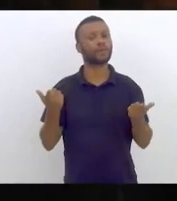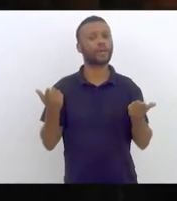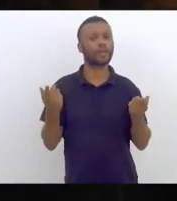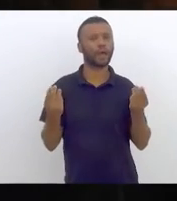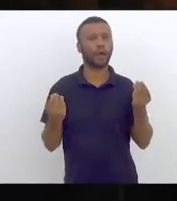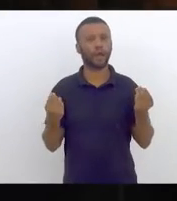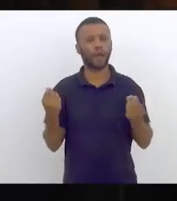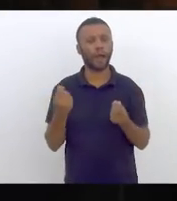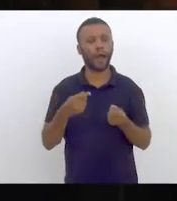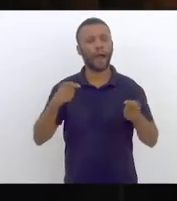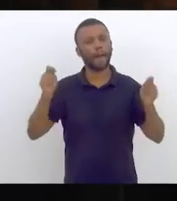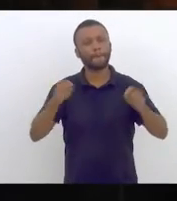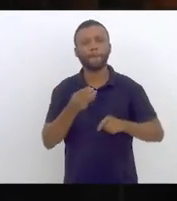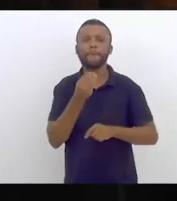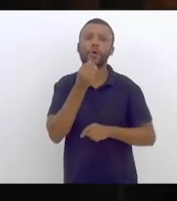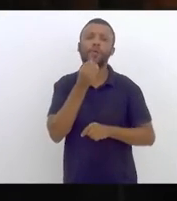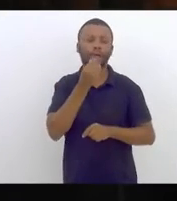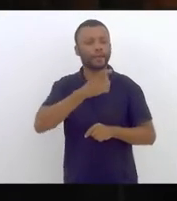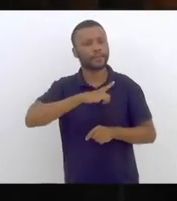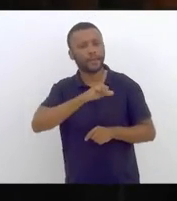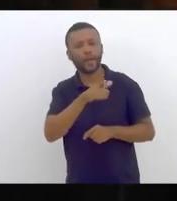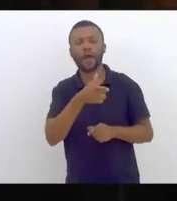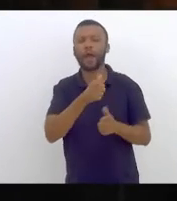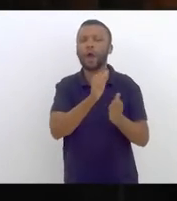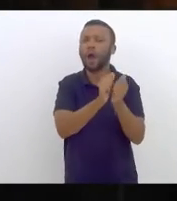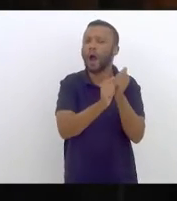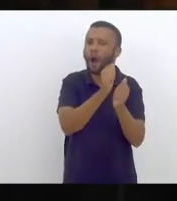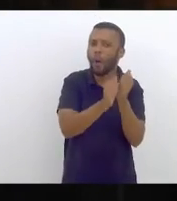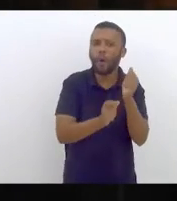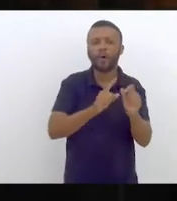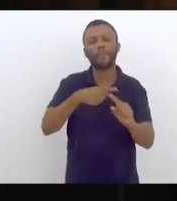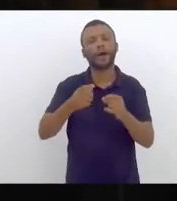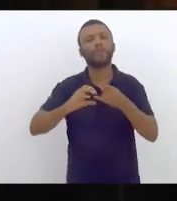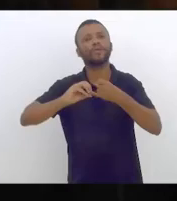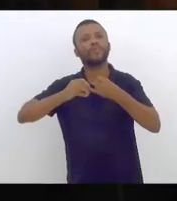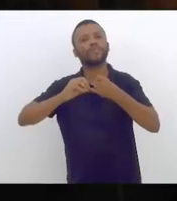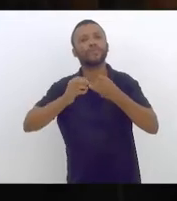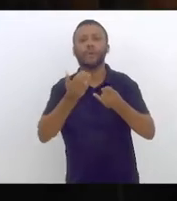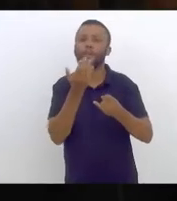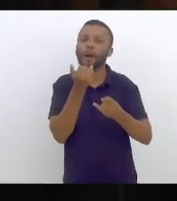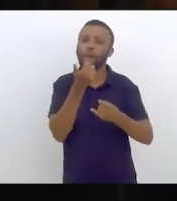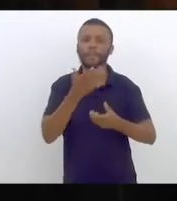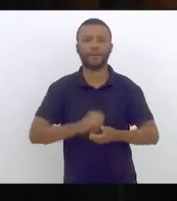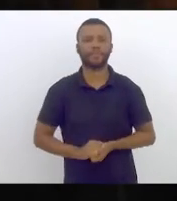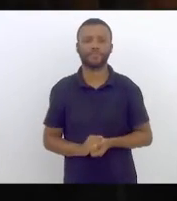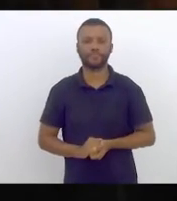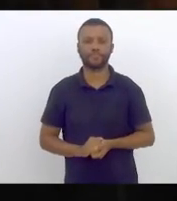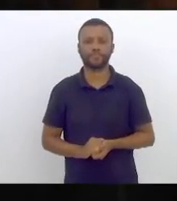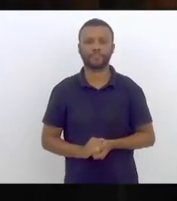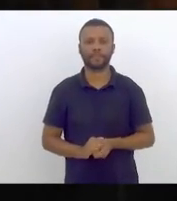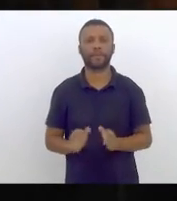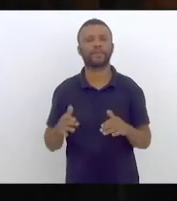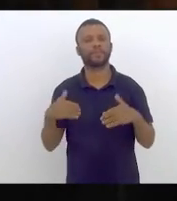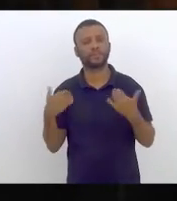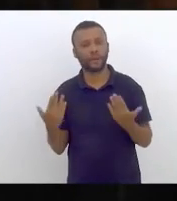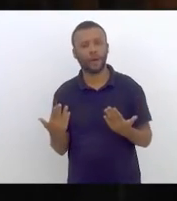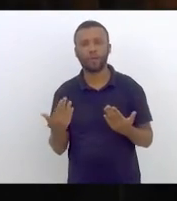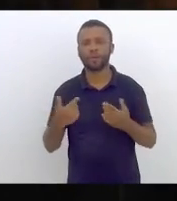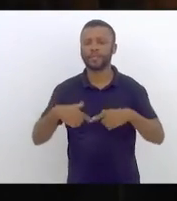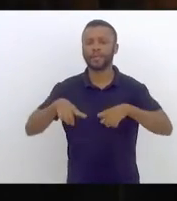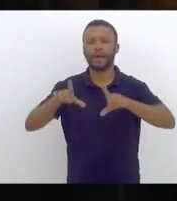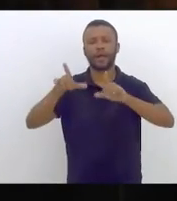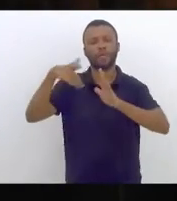a possibilidade dela ter um arroz e um feijão para comer. E aí, senhor presidente, essa